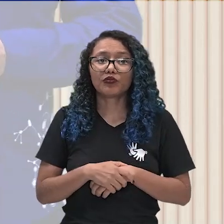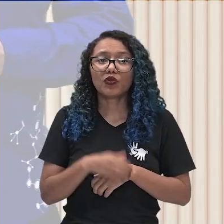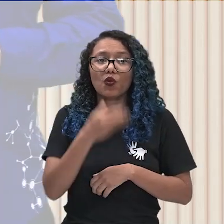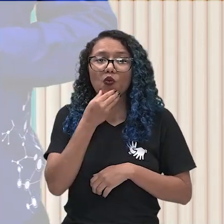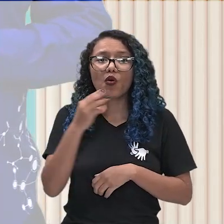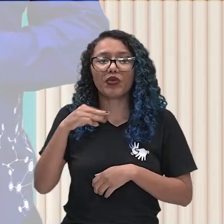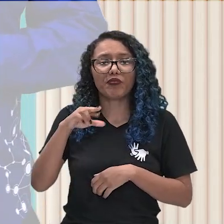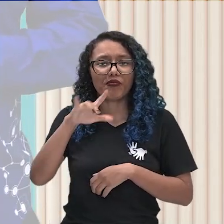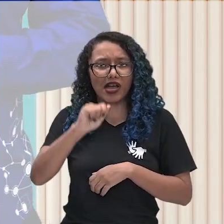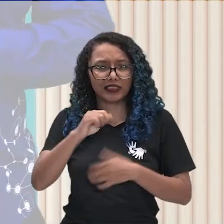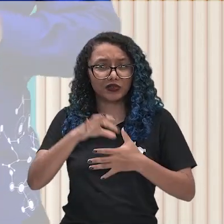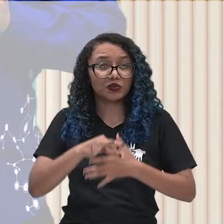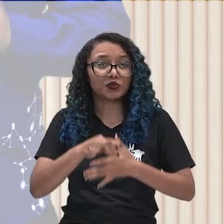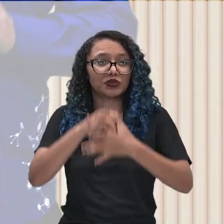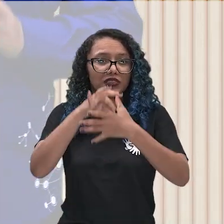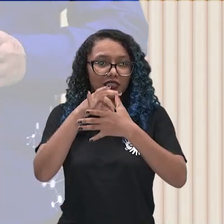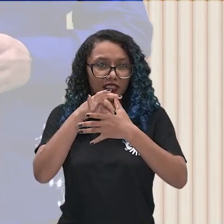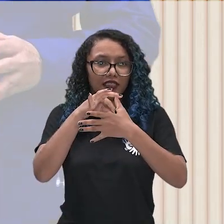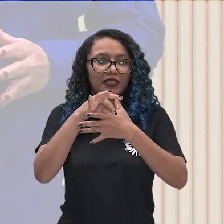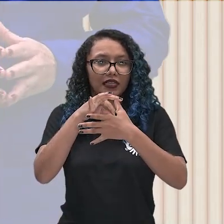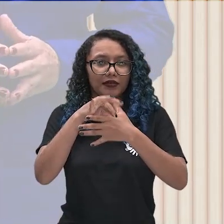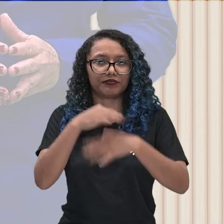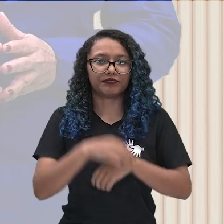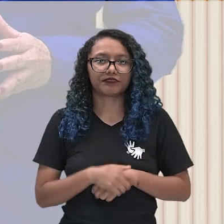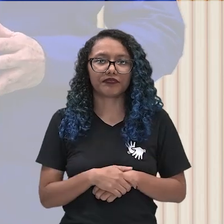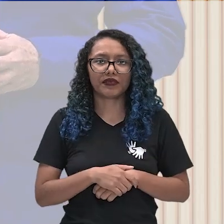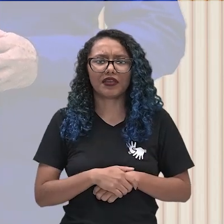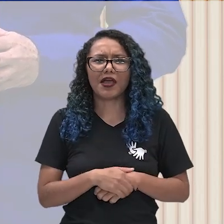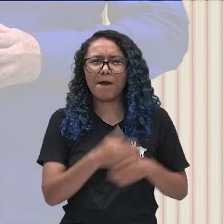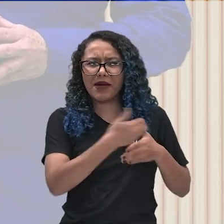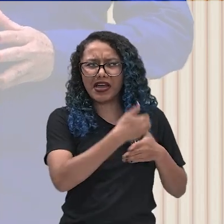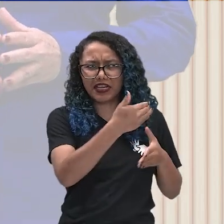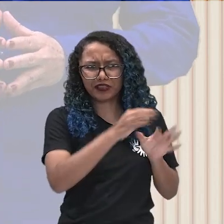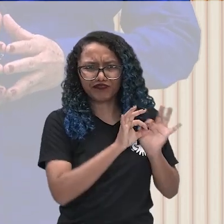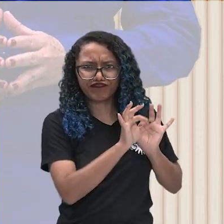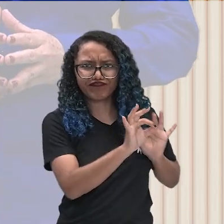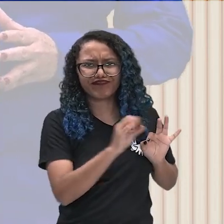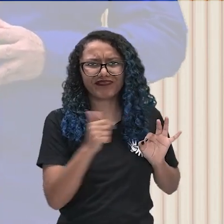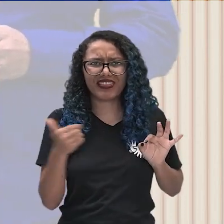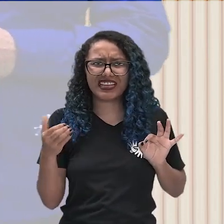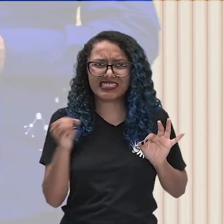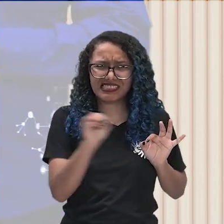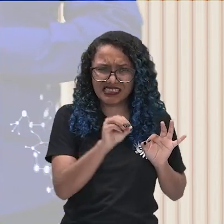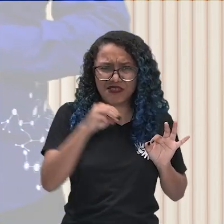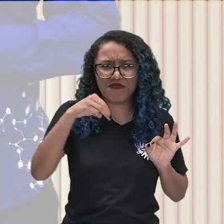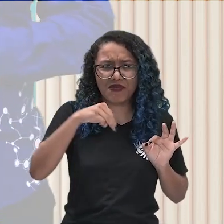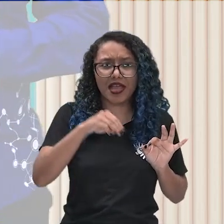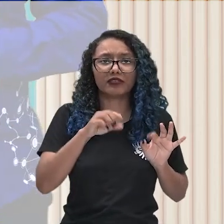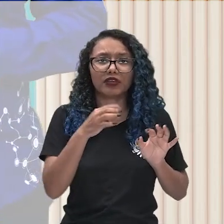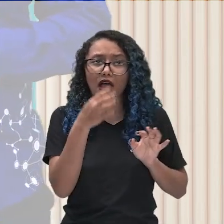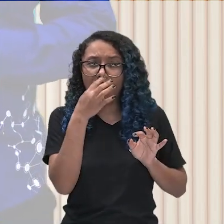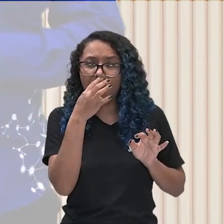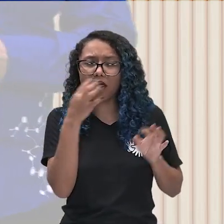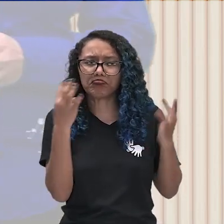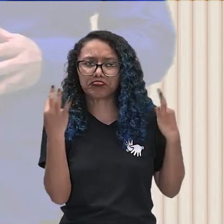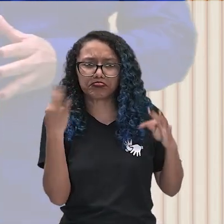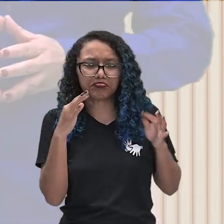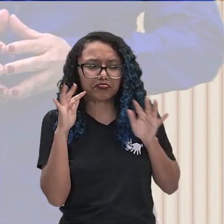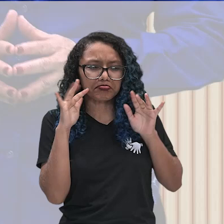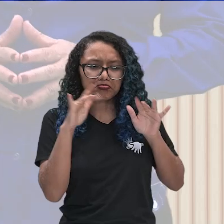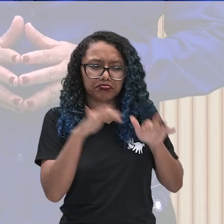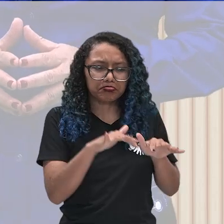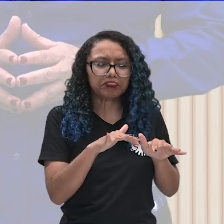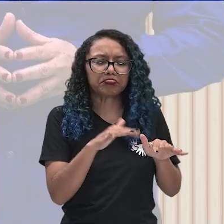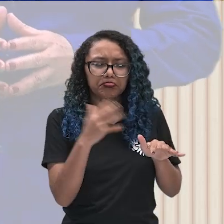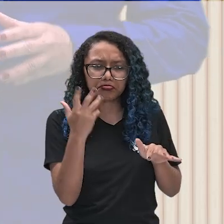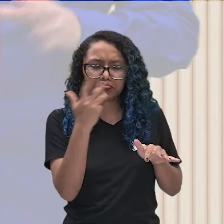projeto para cerca de 100 metros de paredes pintadas, que já chamam a atenção dos turistas estrangeiros e